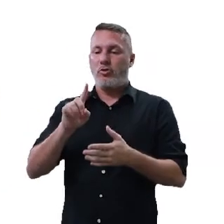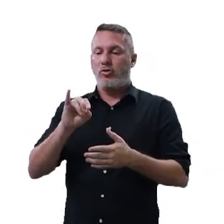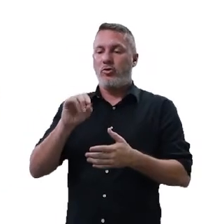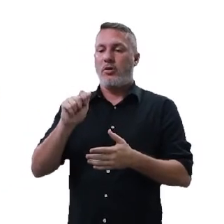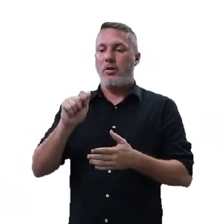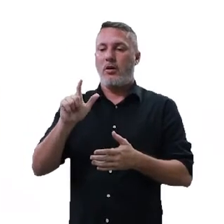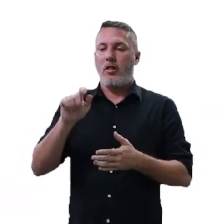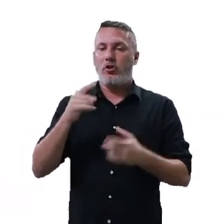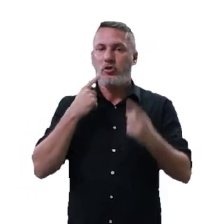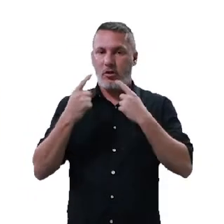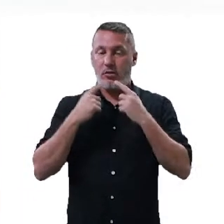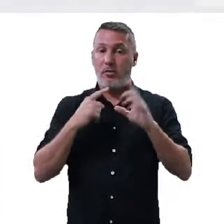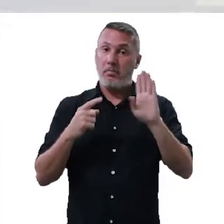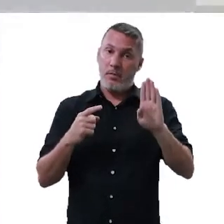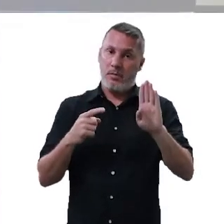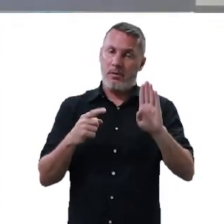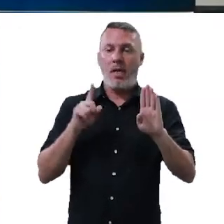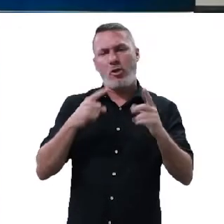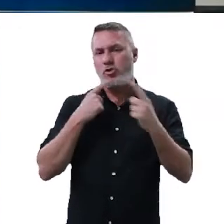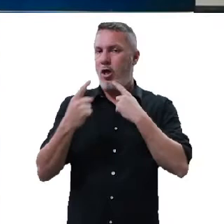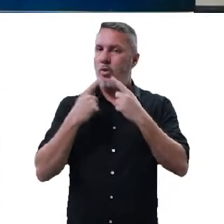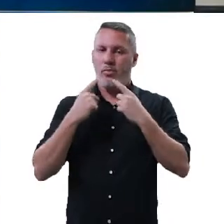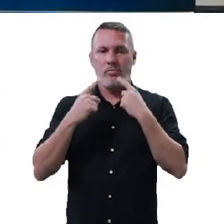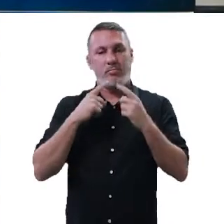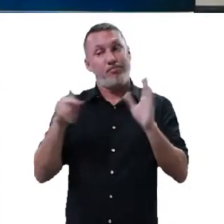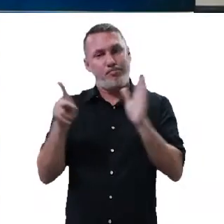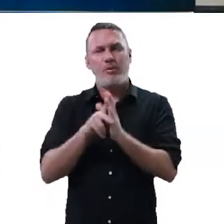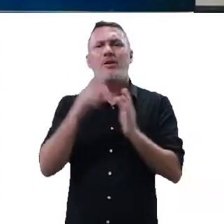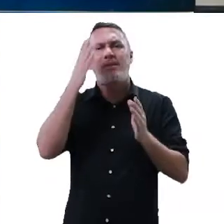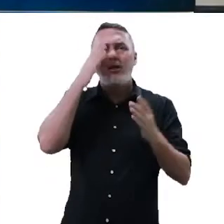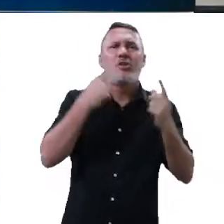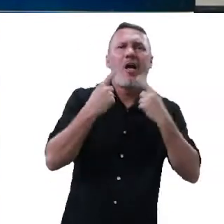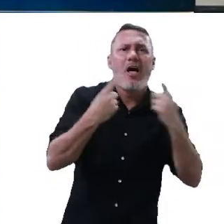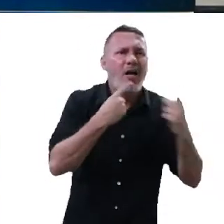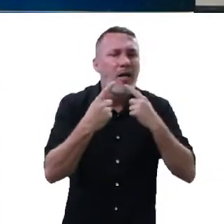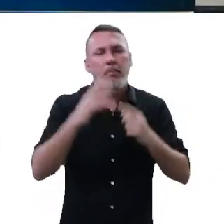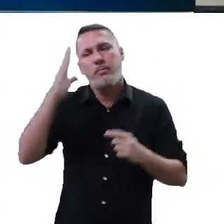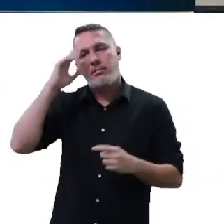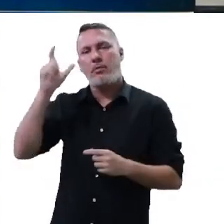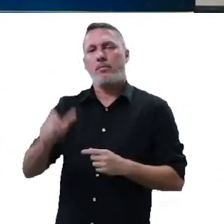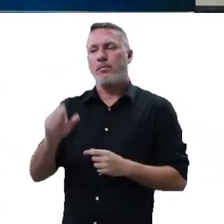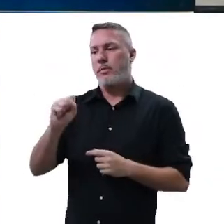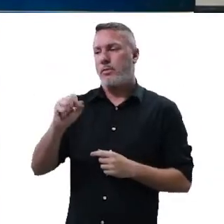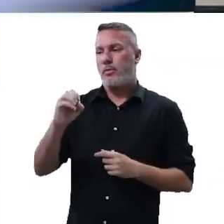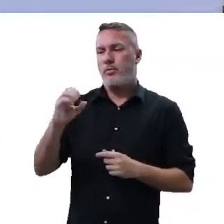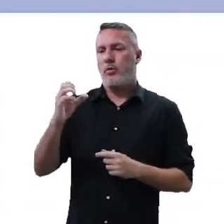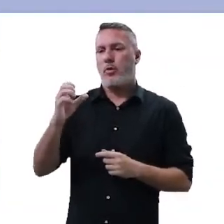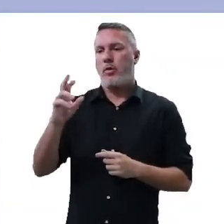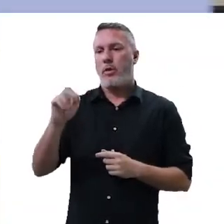do método dialético. Beleza? O diálogo e a interpolação com o interlocutor.